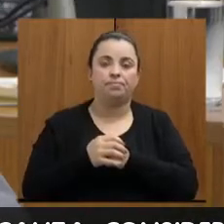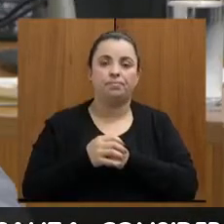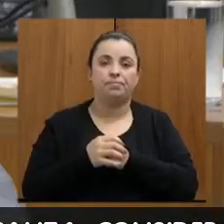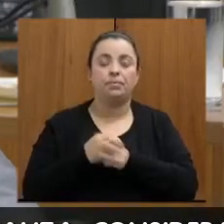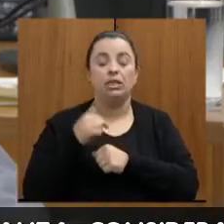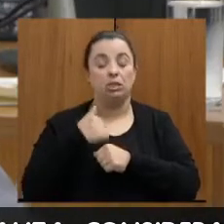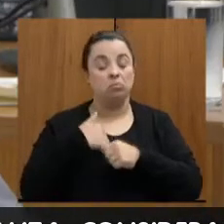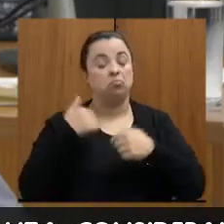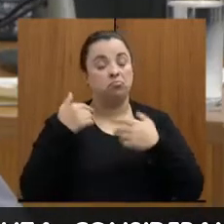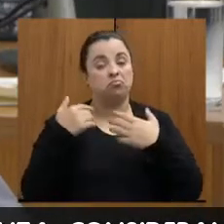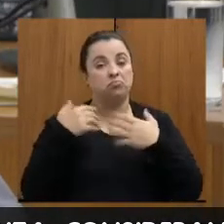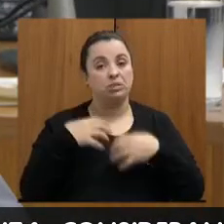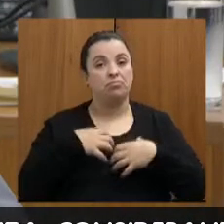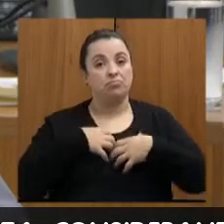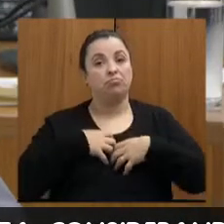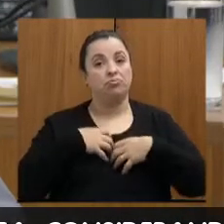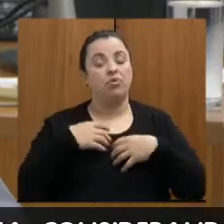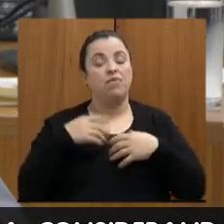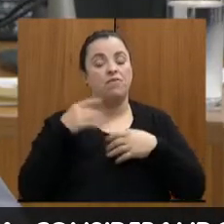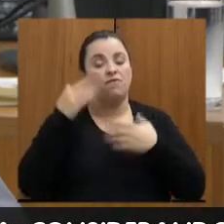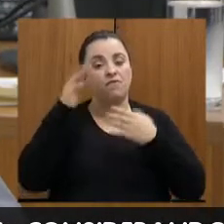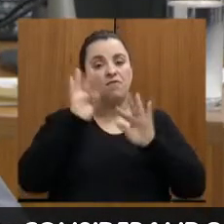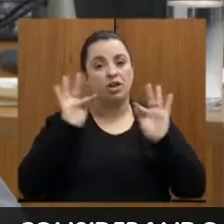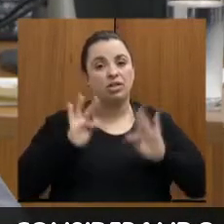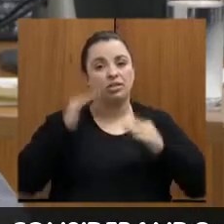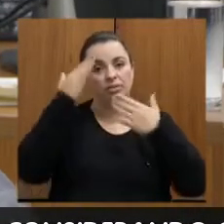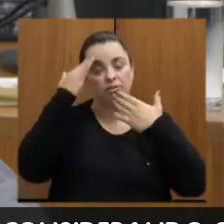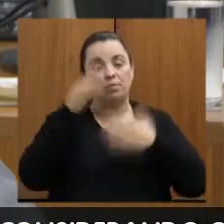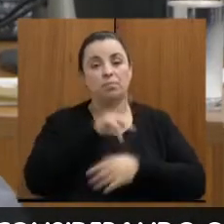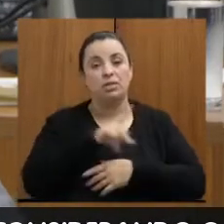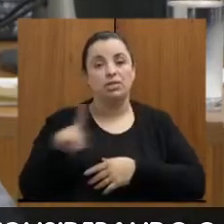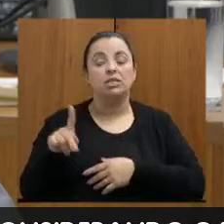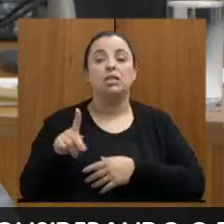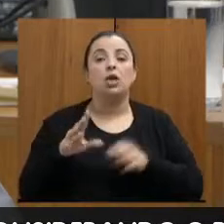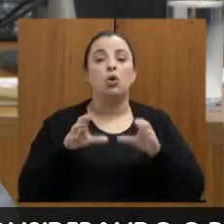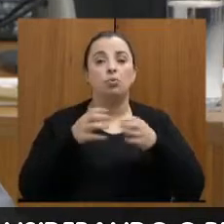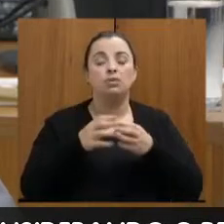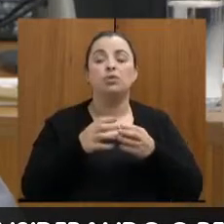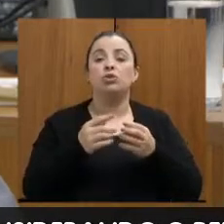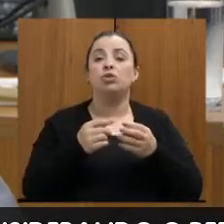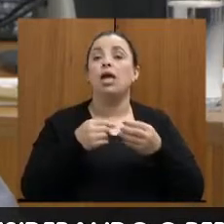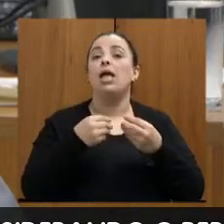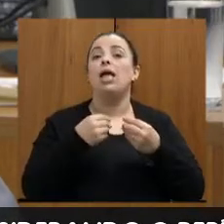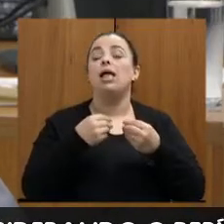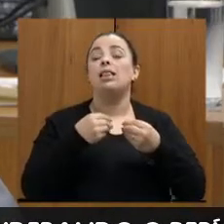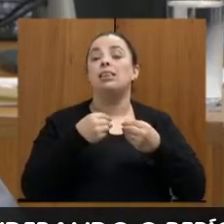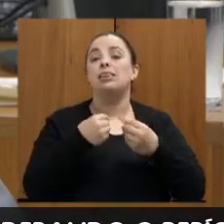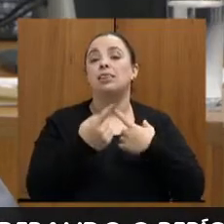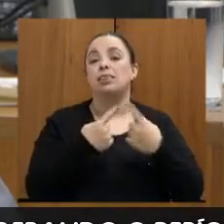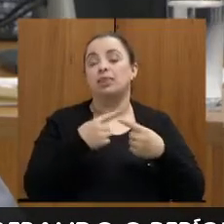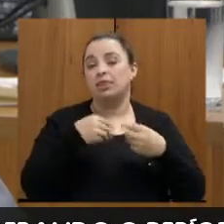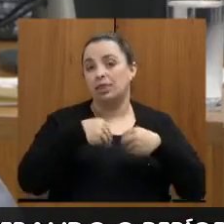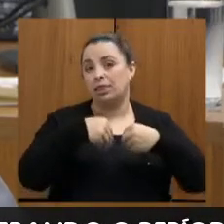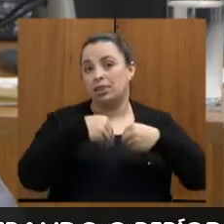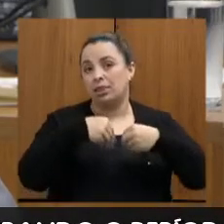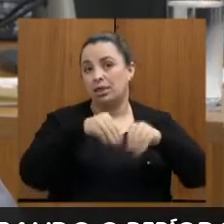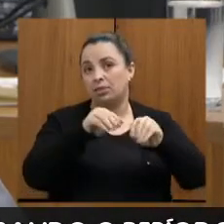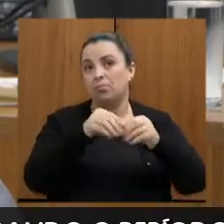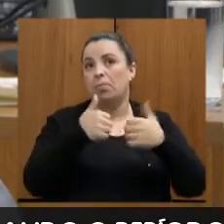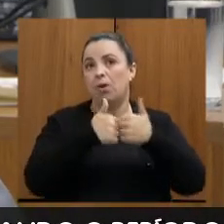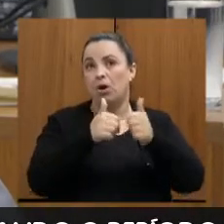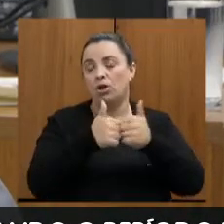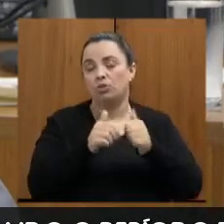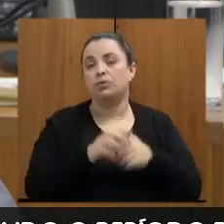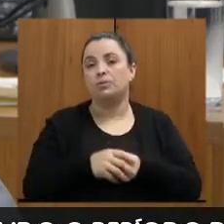gratidão de ser presidente da Comissão de transporte comunicação e obras públicas e sempre lutamos e o